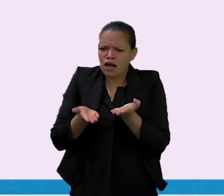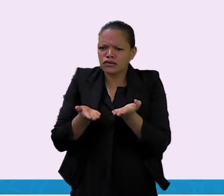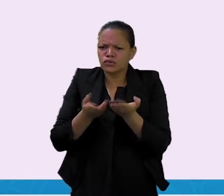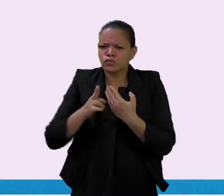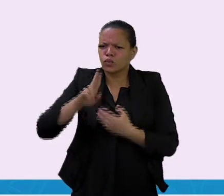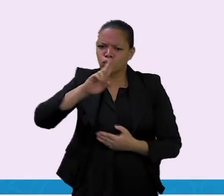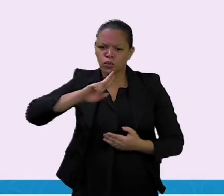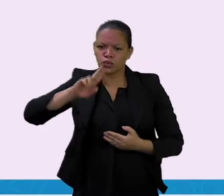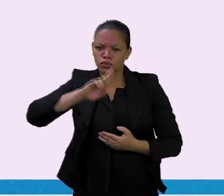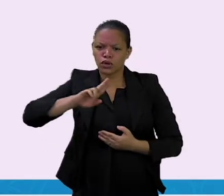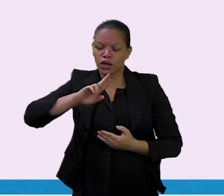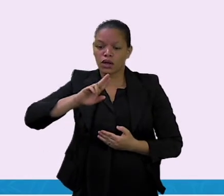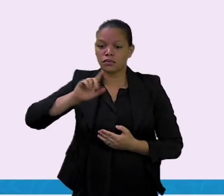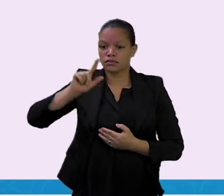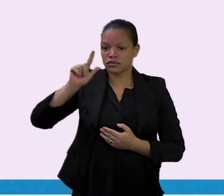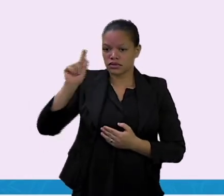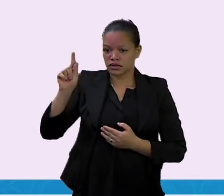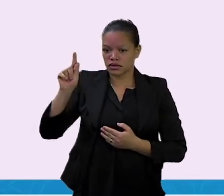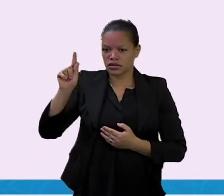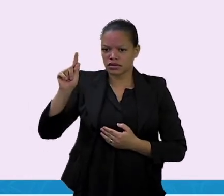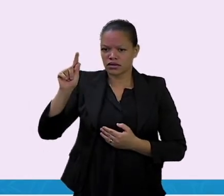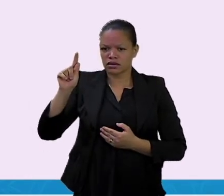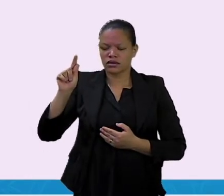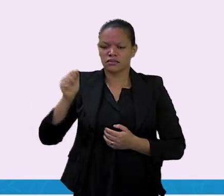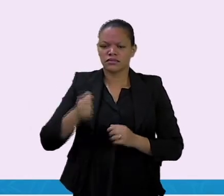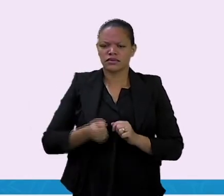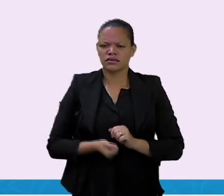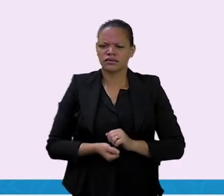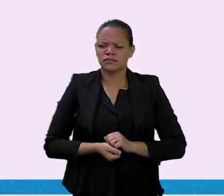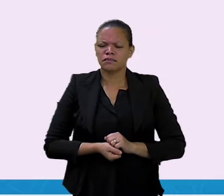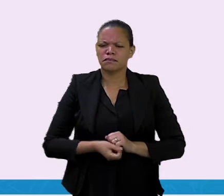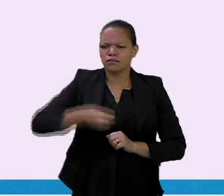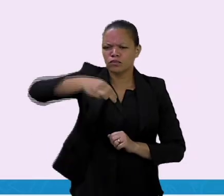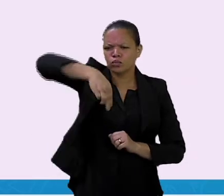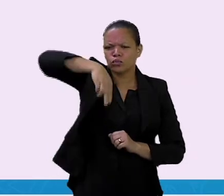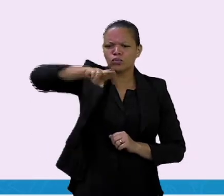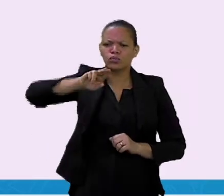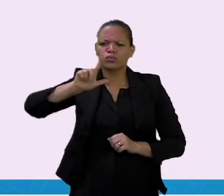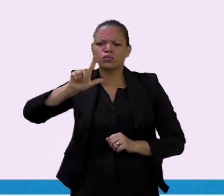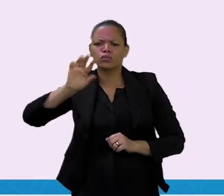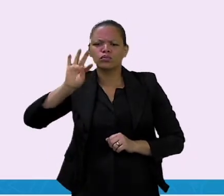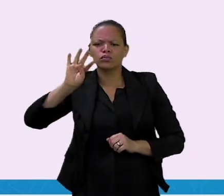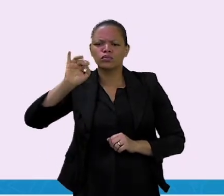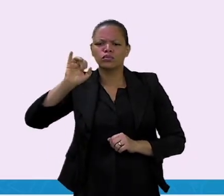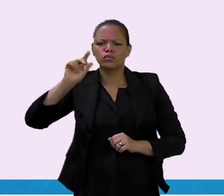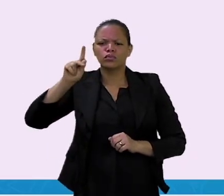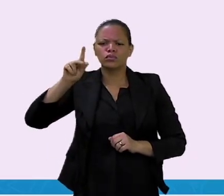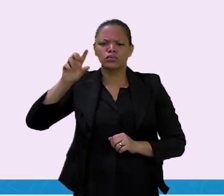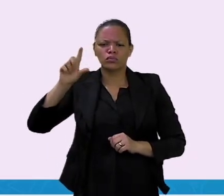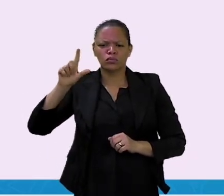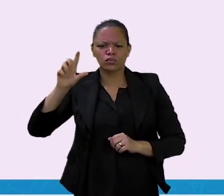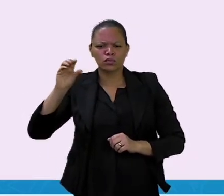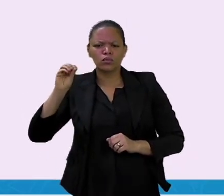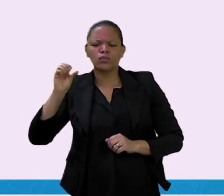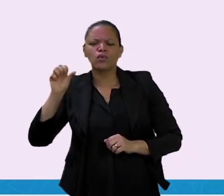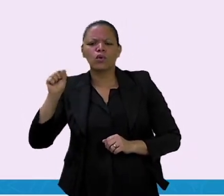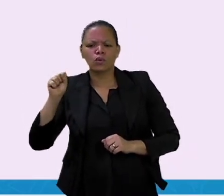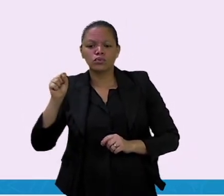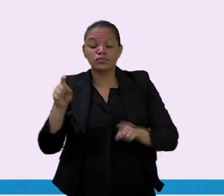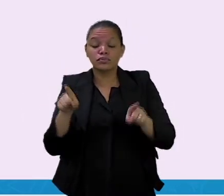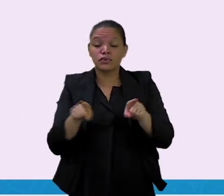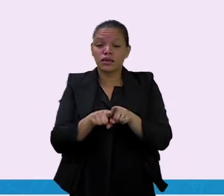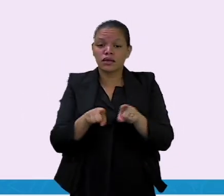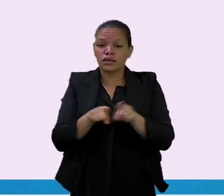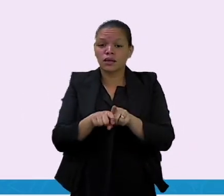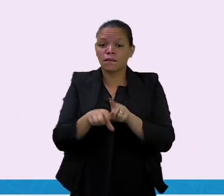então de gramas. Múltiplos e submúltiplos. Nós vamos ver aqui ainda algumas outras